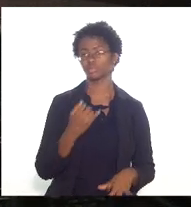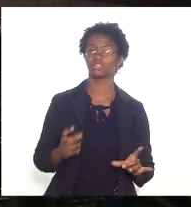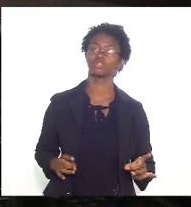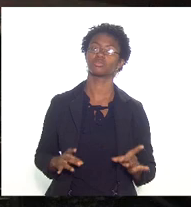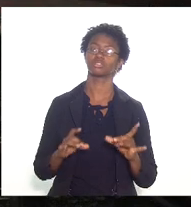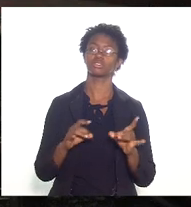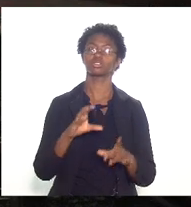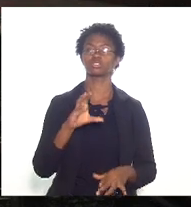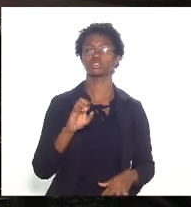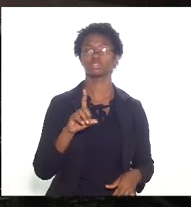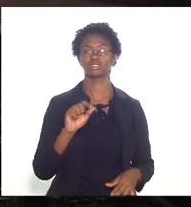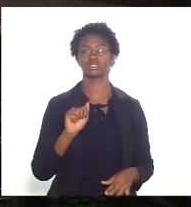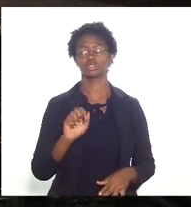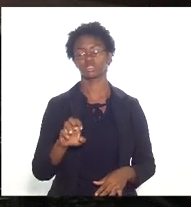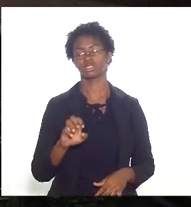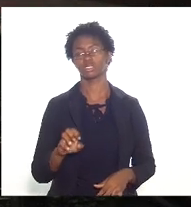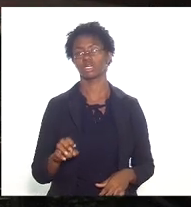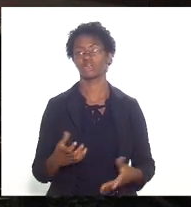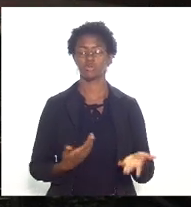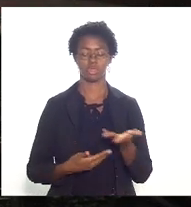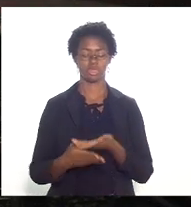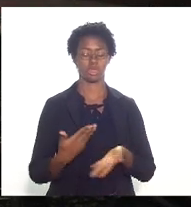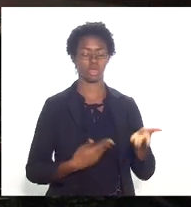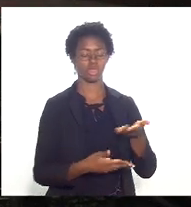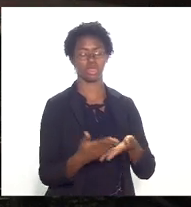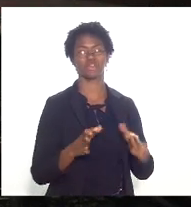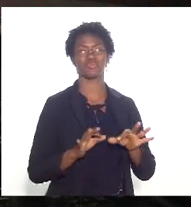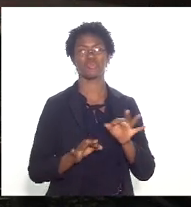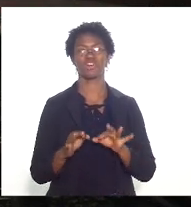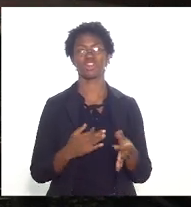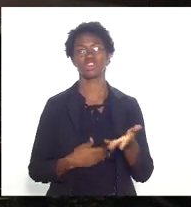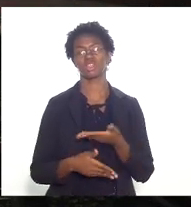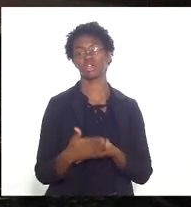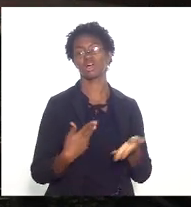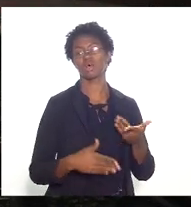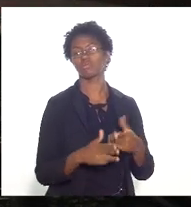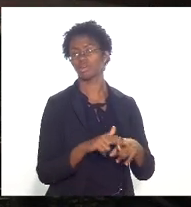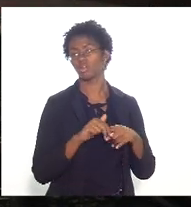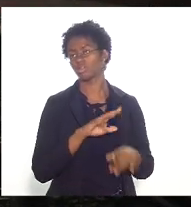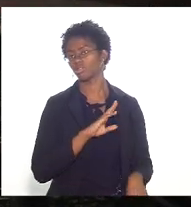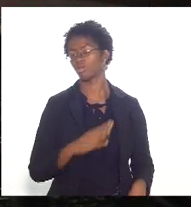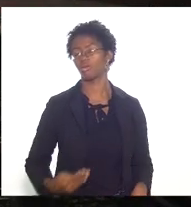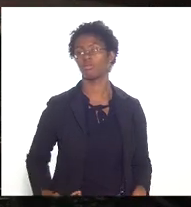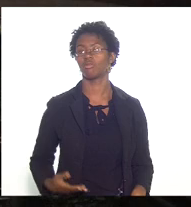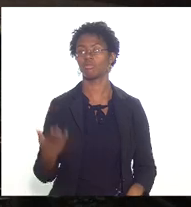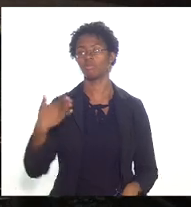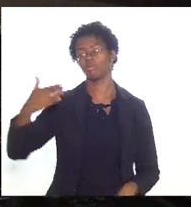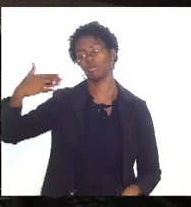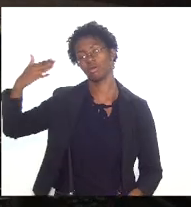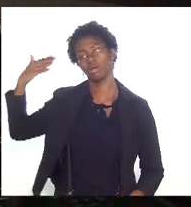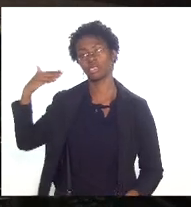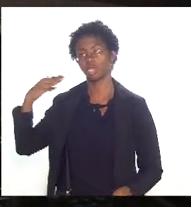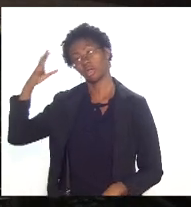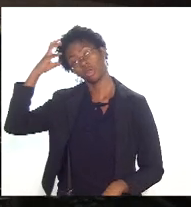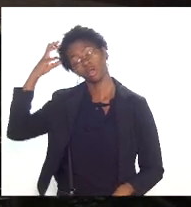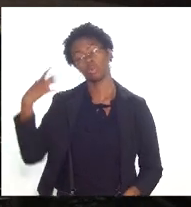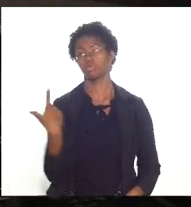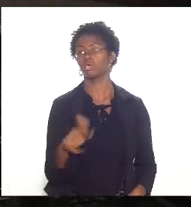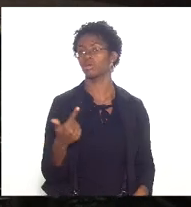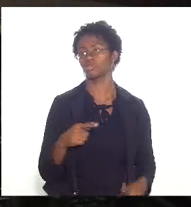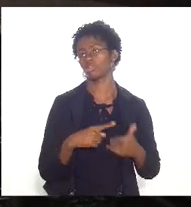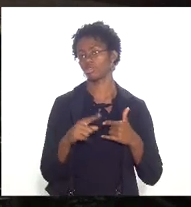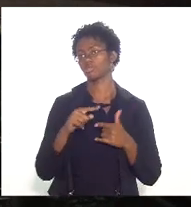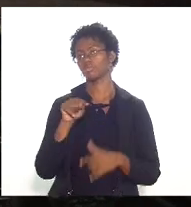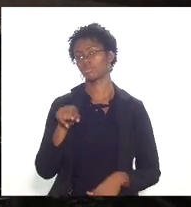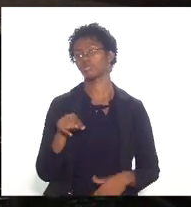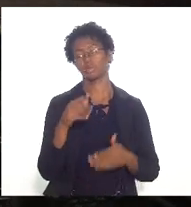como troféu e moeda de troca dessa covardia por conta de governo de passados que ela nem tem culpa de todo